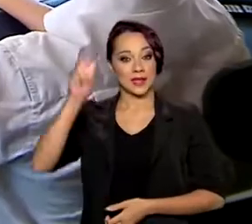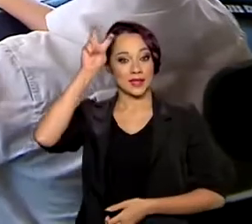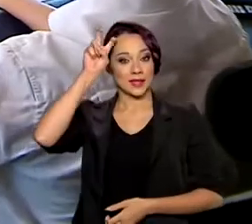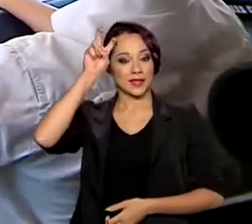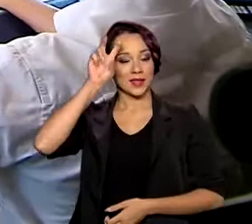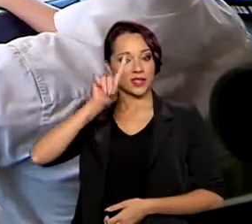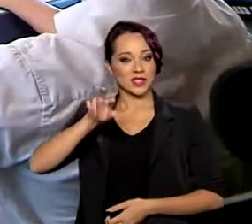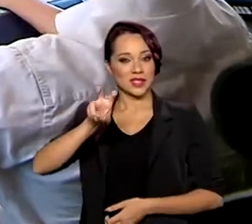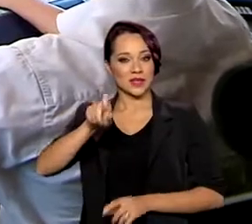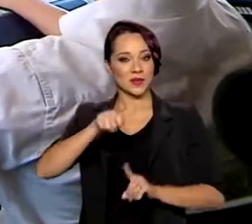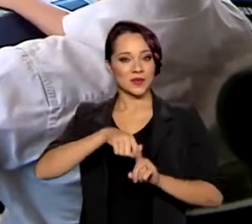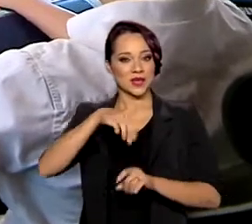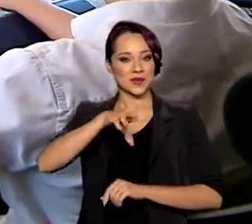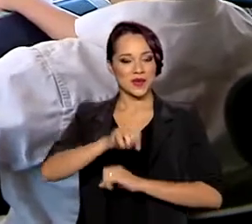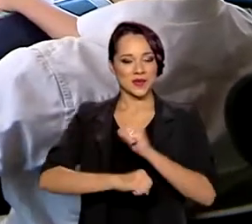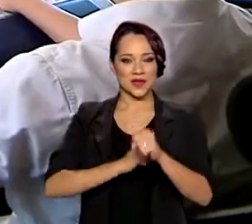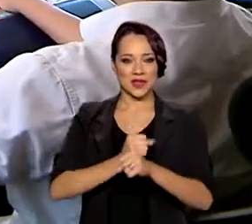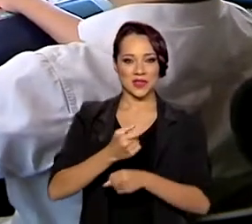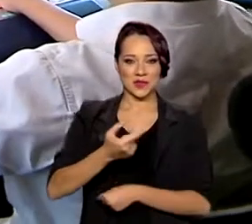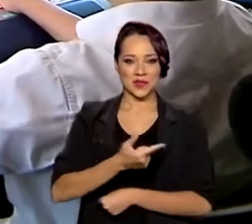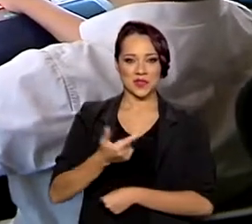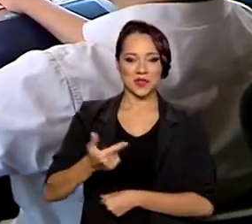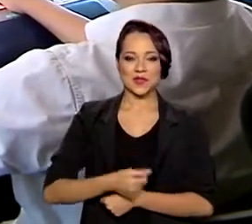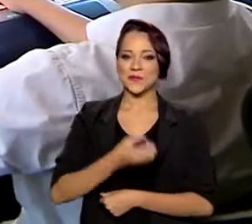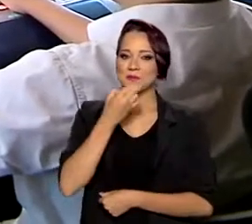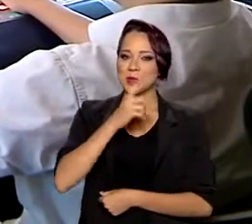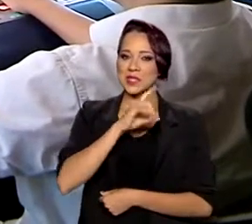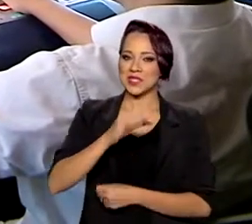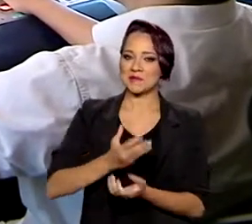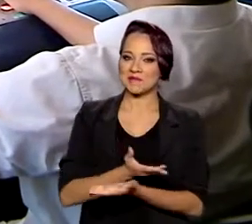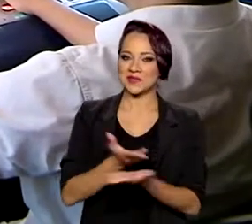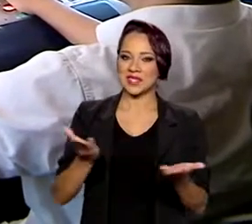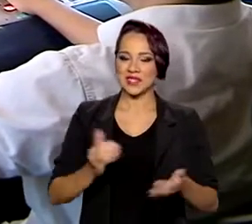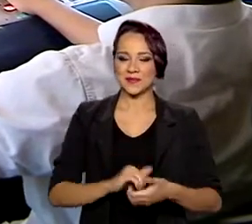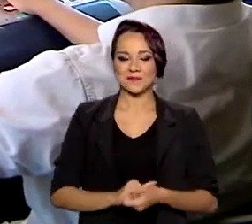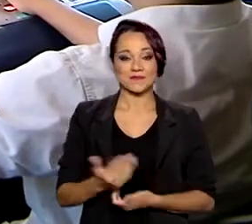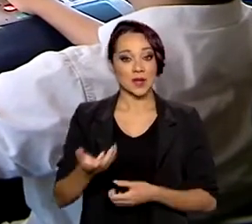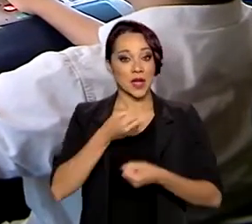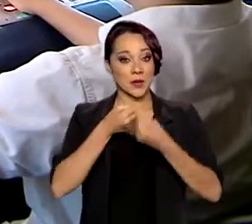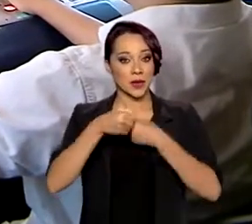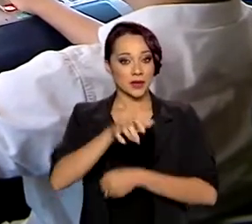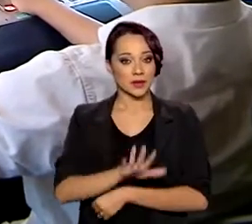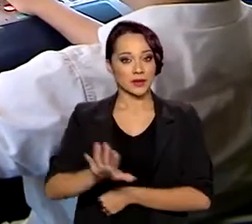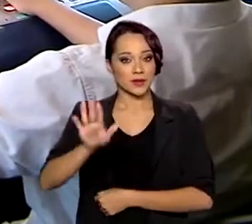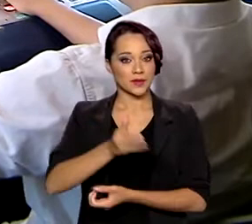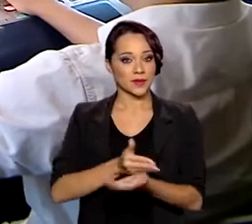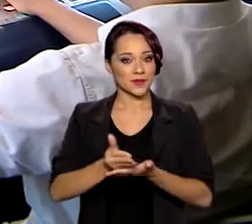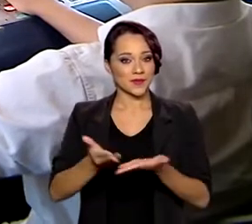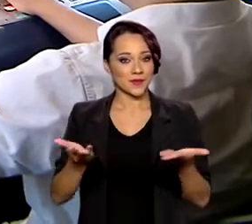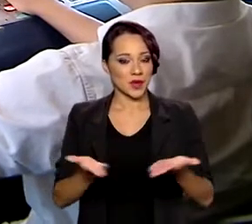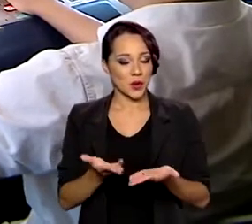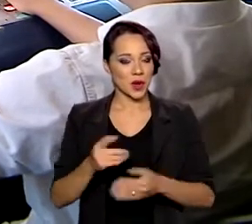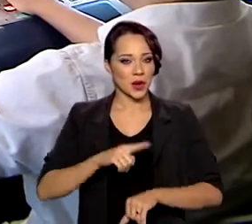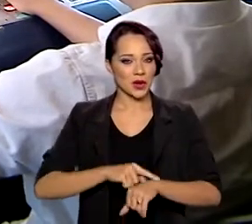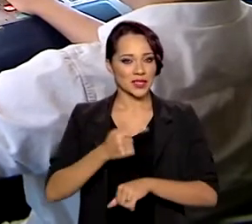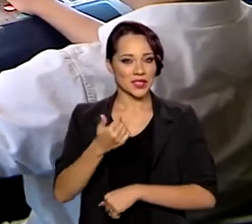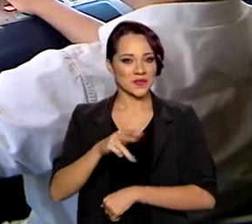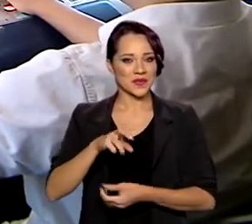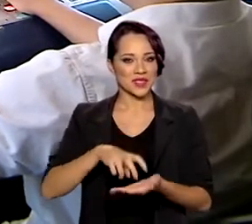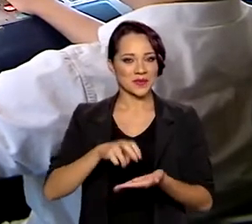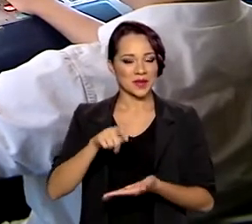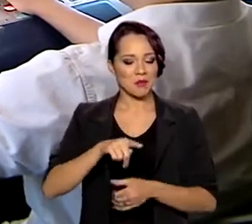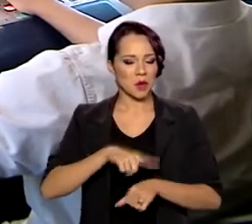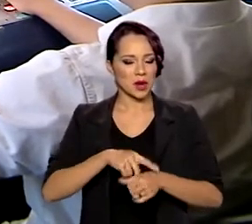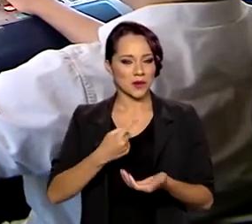Quinta-feira, 5 de maio de 2022, muito bom dia para você. Este é o Repórter Nacional, que começa agora, 7h30 da manhã, aquele